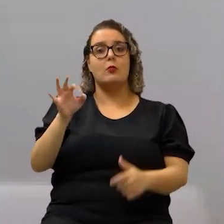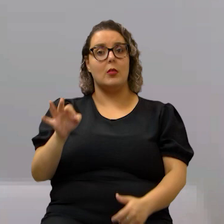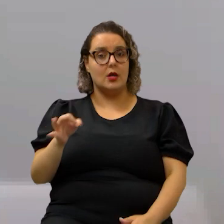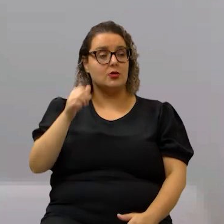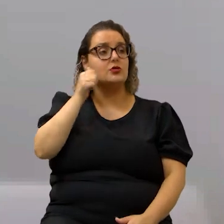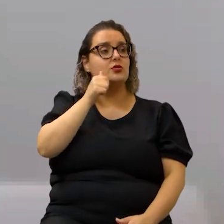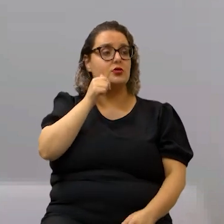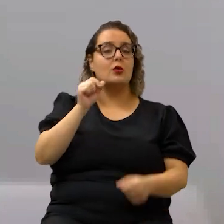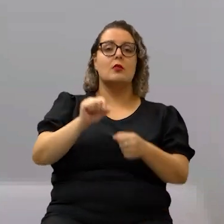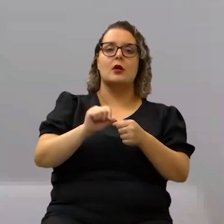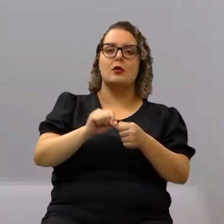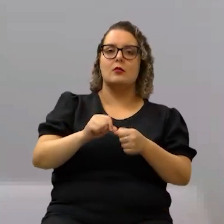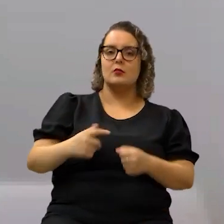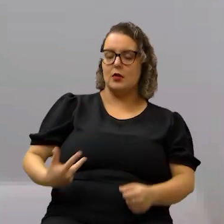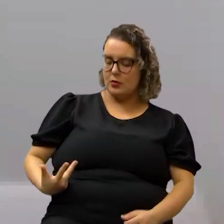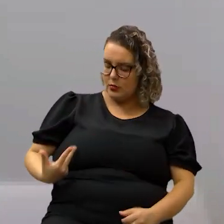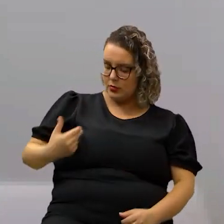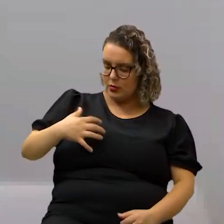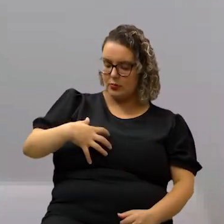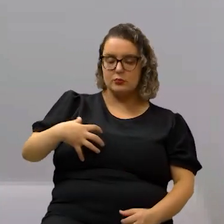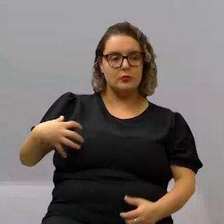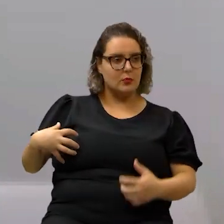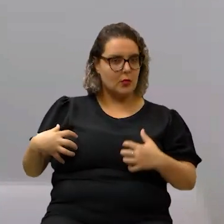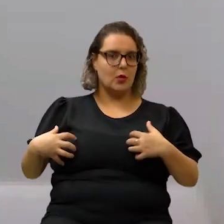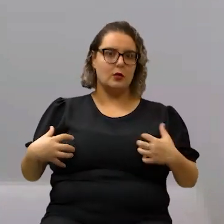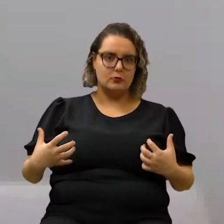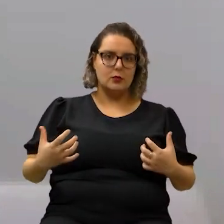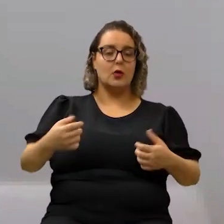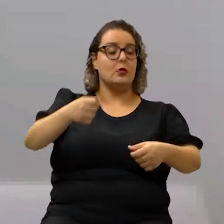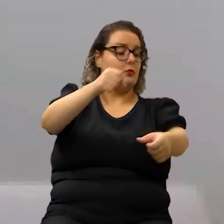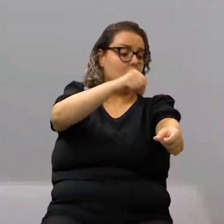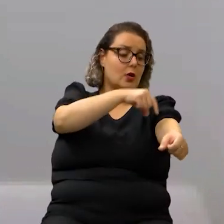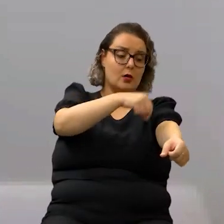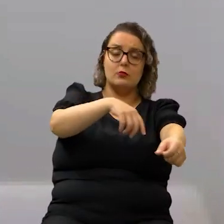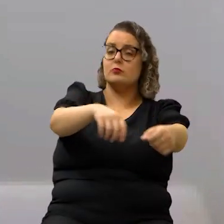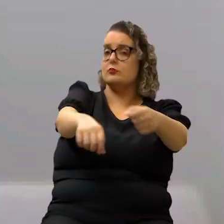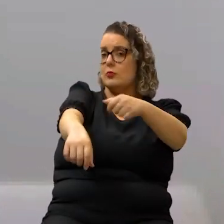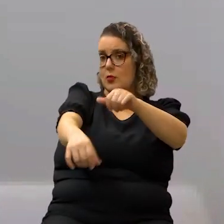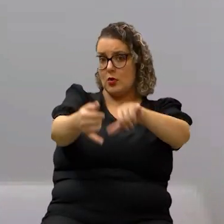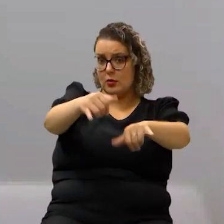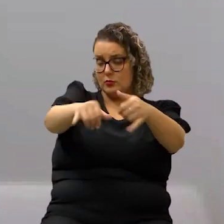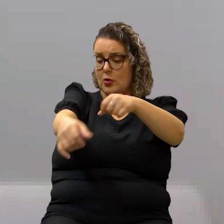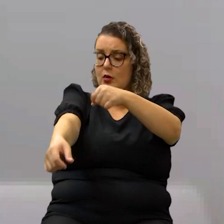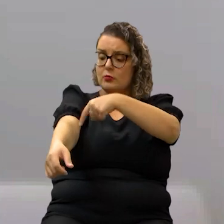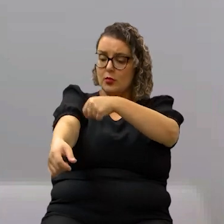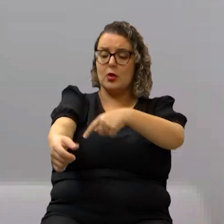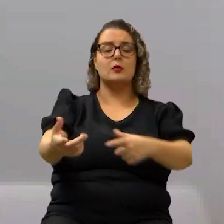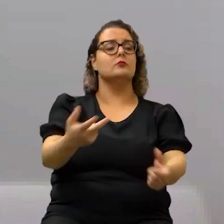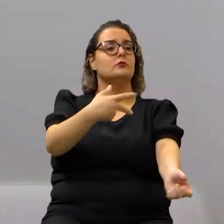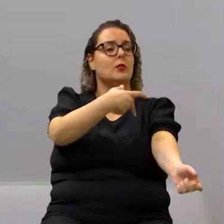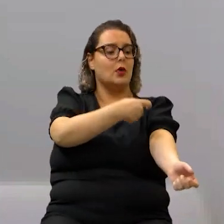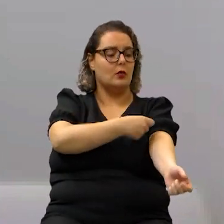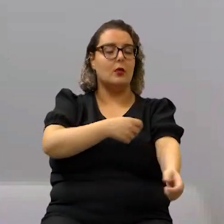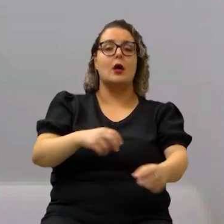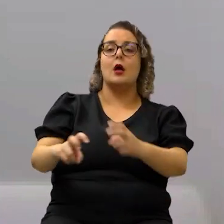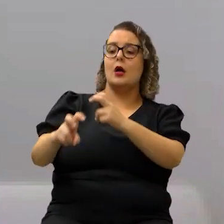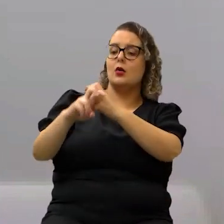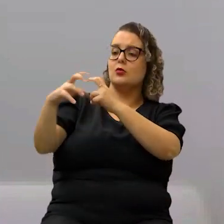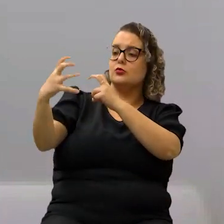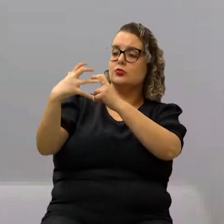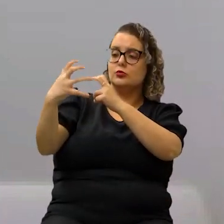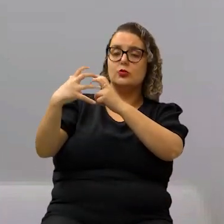maior parte das mulheres vai fazer a cirurgia da mama, vai fazer a quimioterapia, que é o remédio pelo sangue,